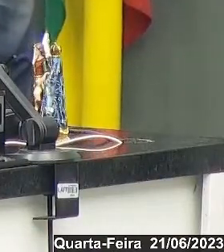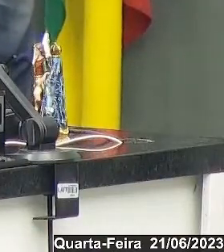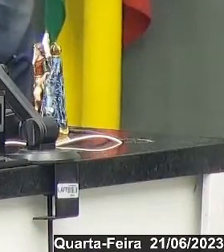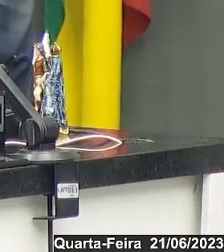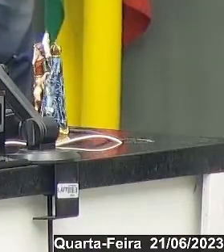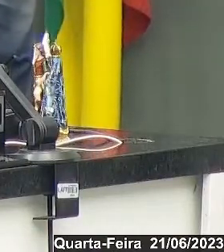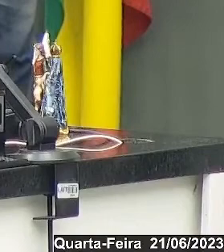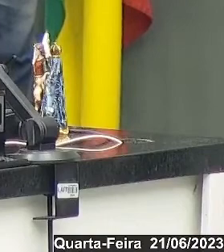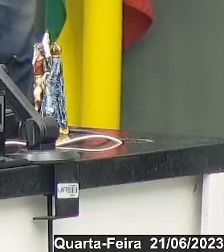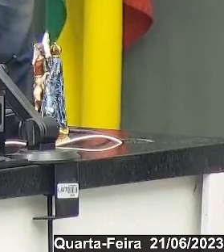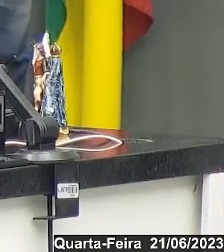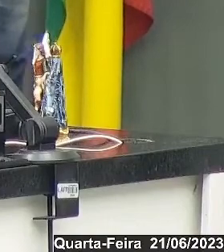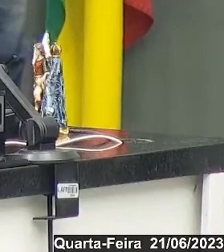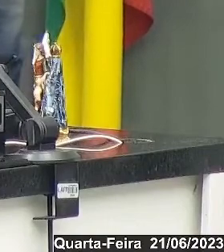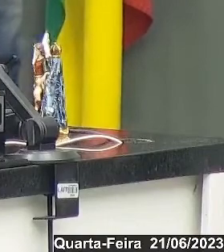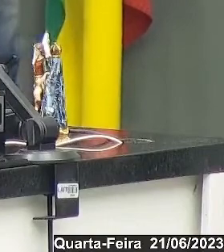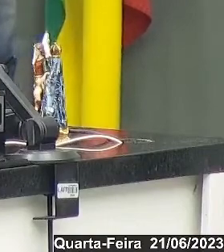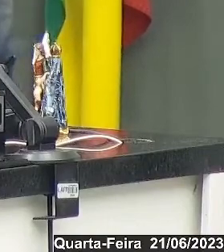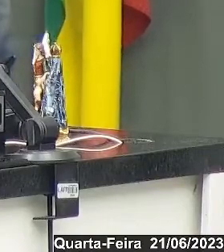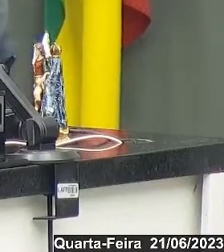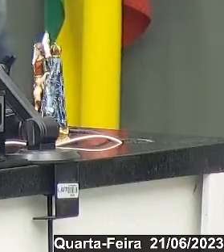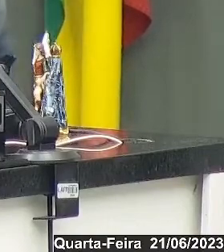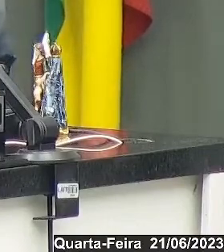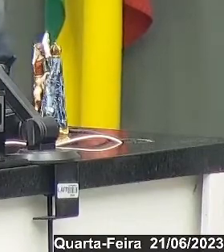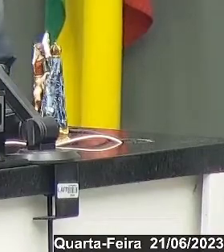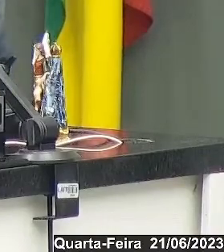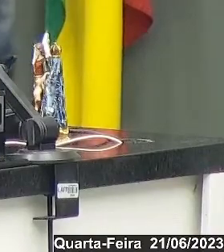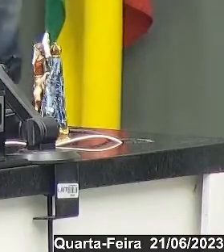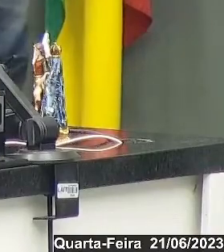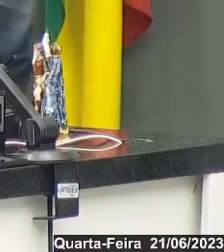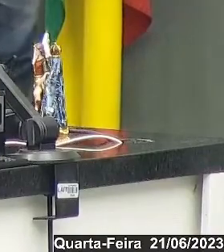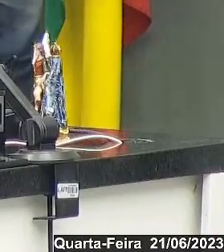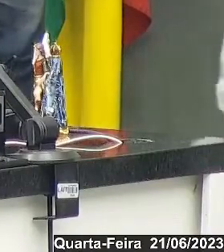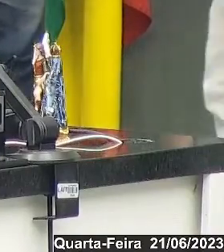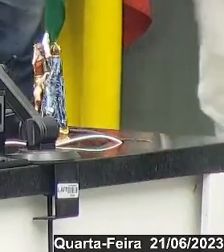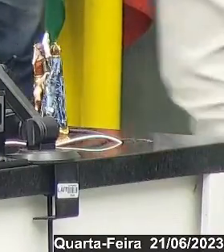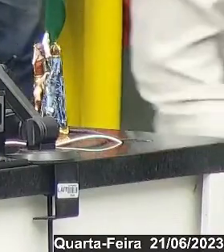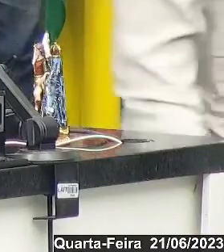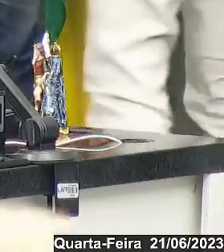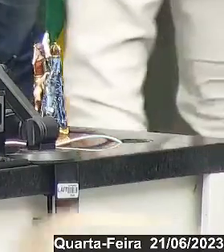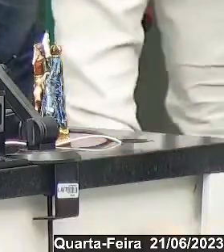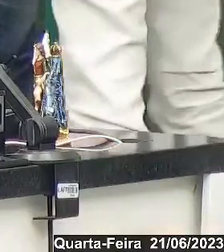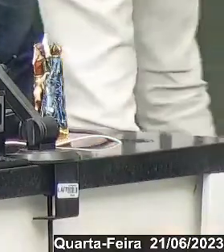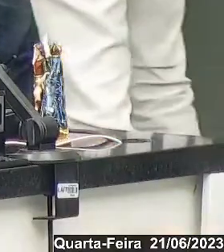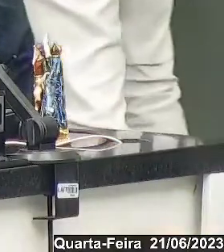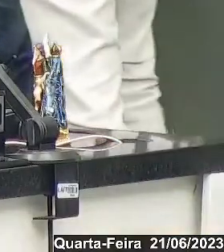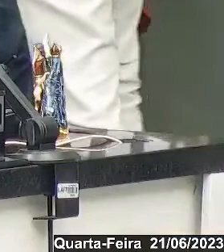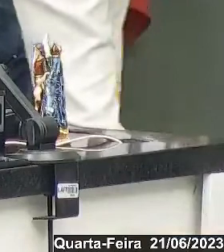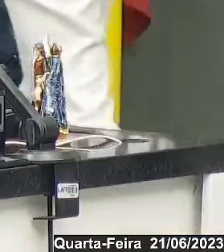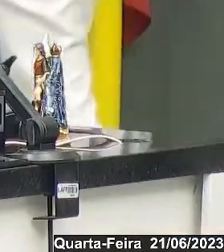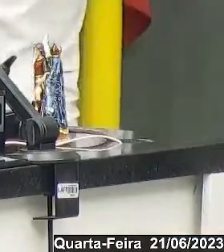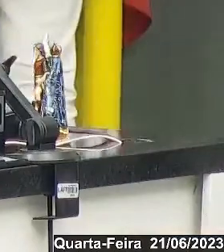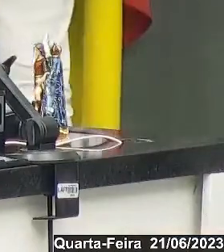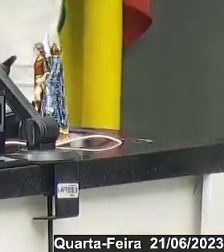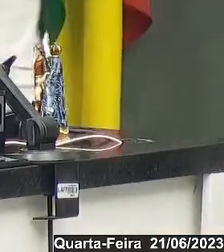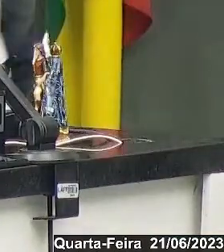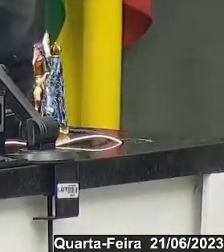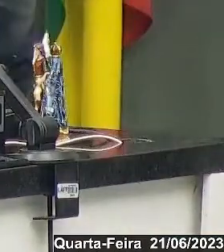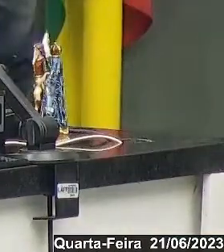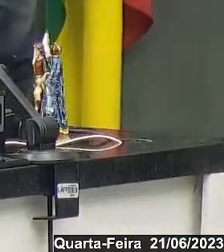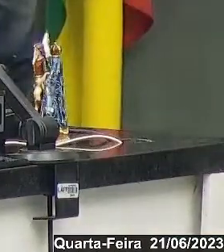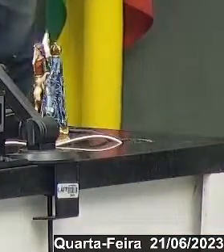não foi os outros demais vereadores. Fale quem foi e ele que pague pelo que ele fez. O